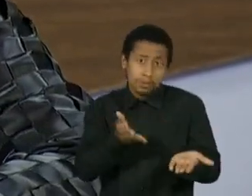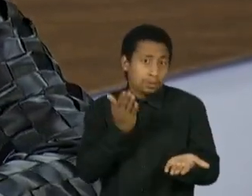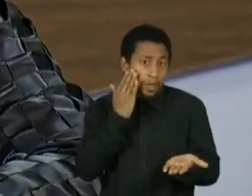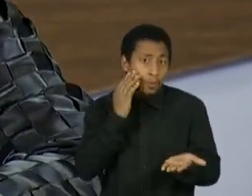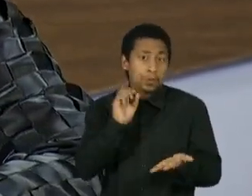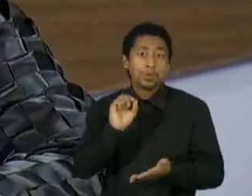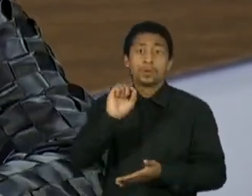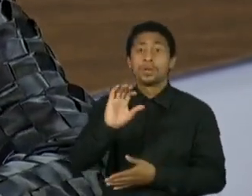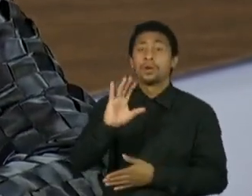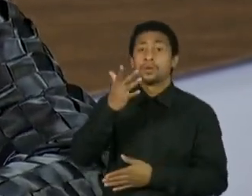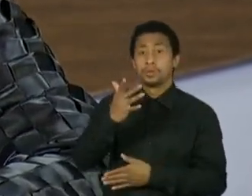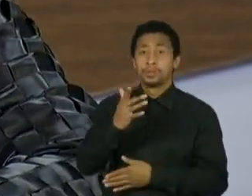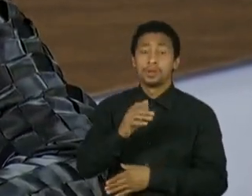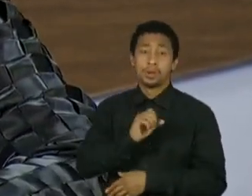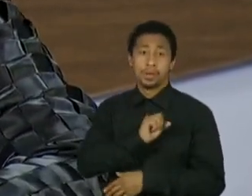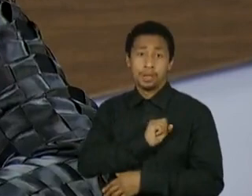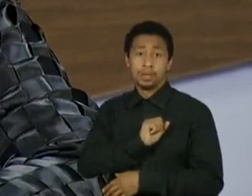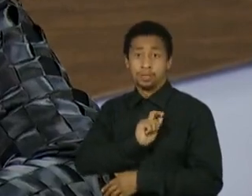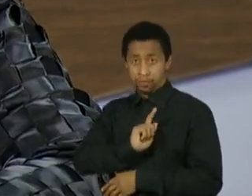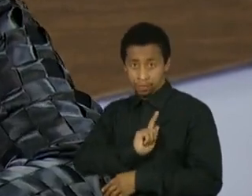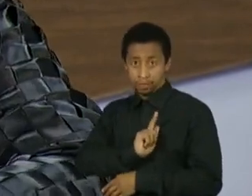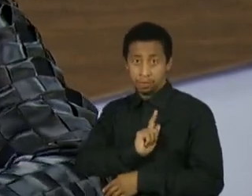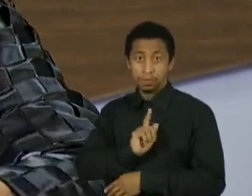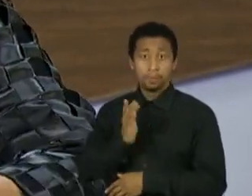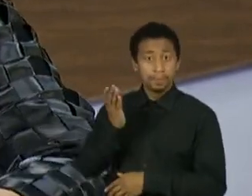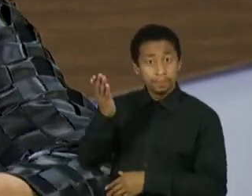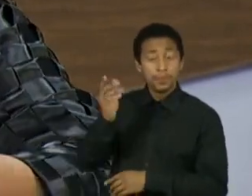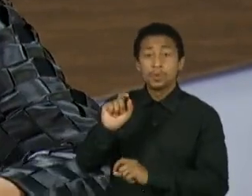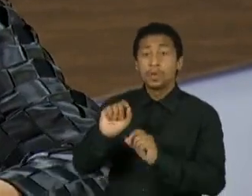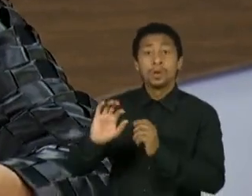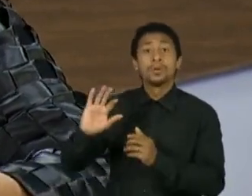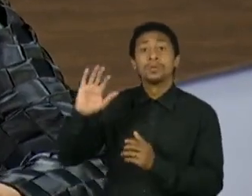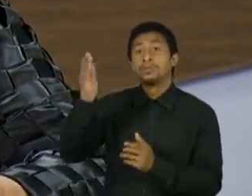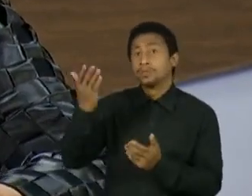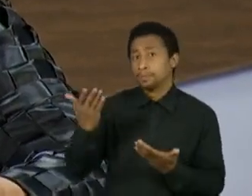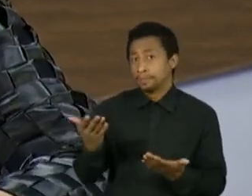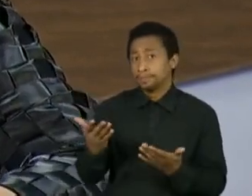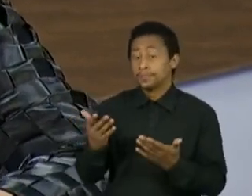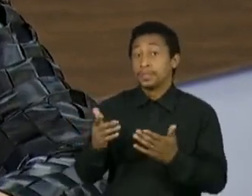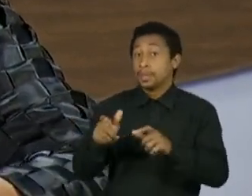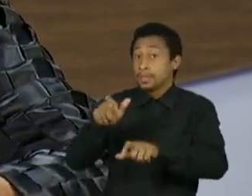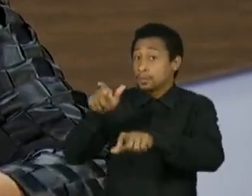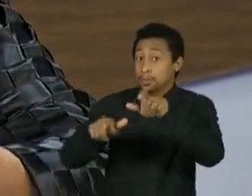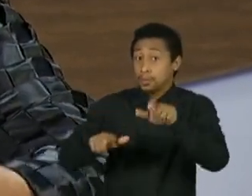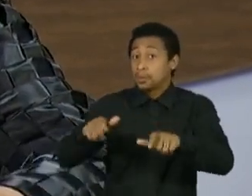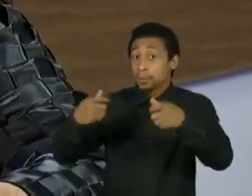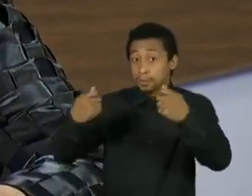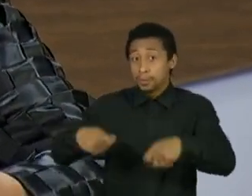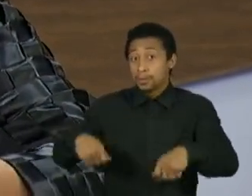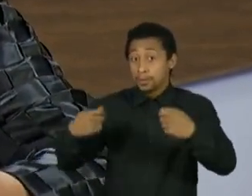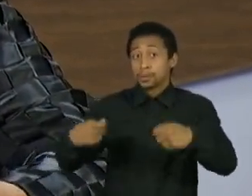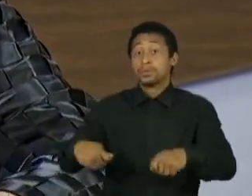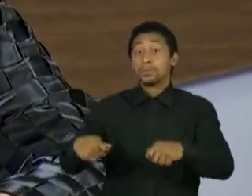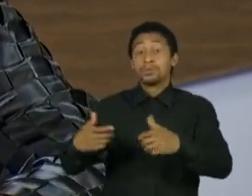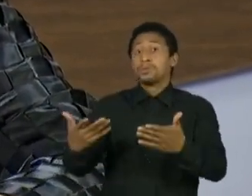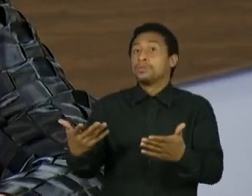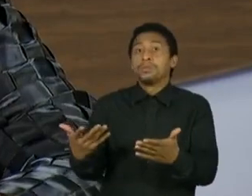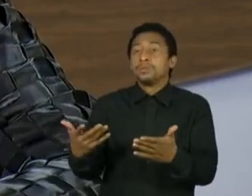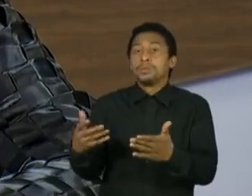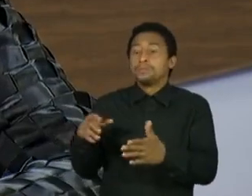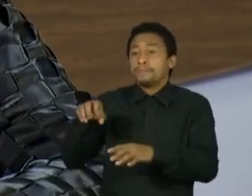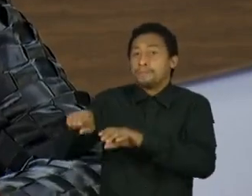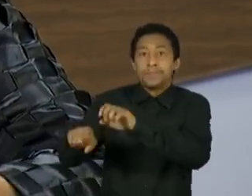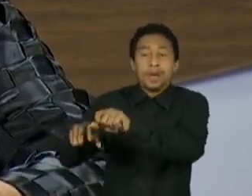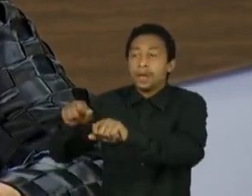né? E como você falou, as famílias tiveram que tirar seus parentes. É uma outra luta, é um outro luto,